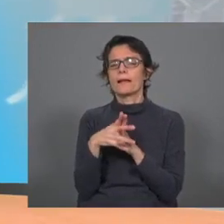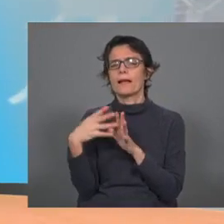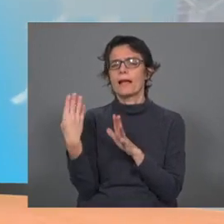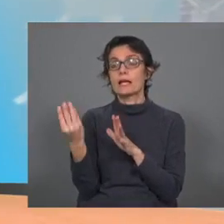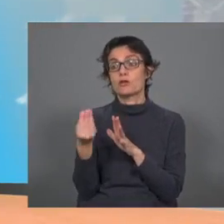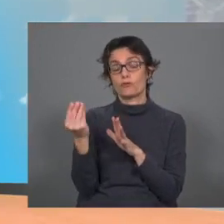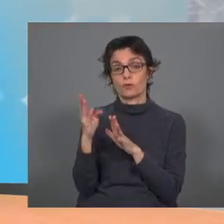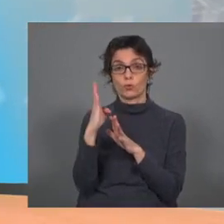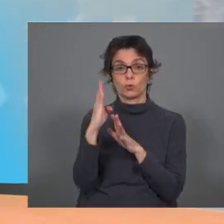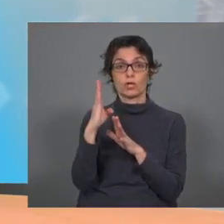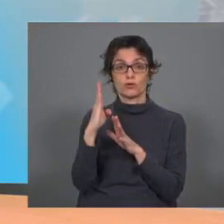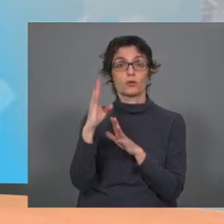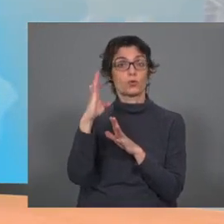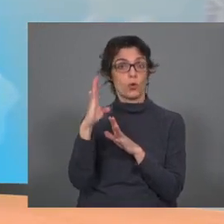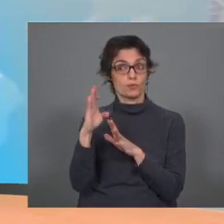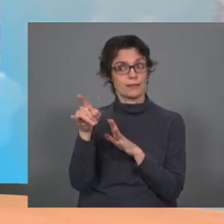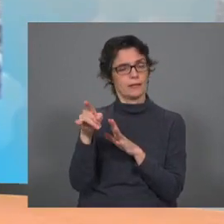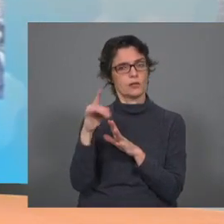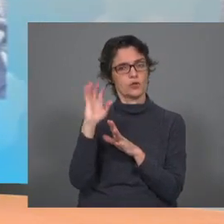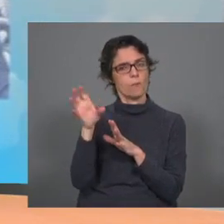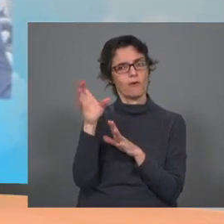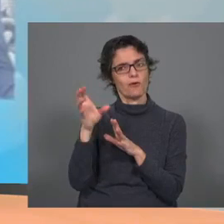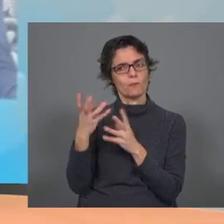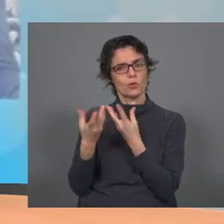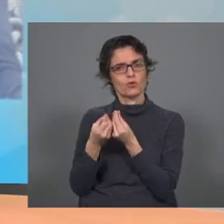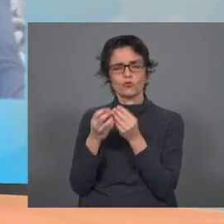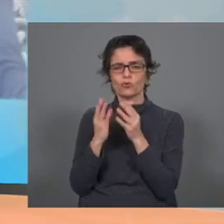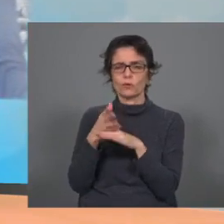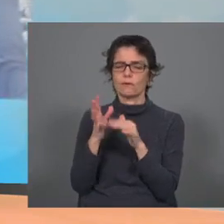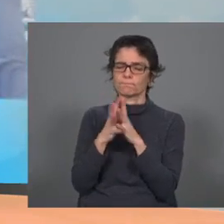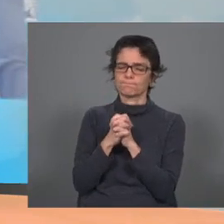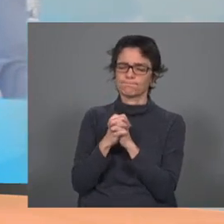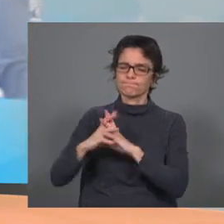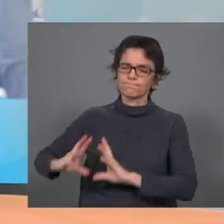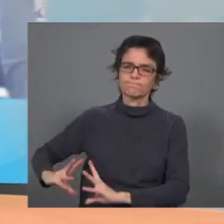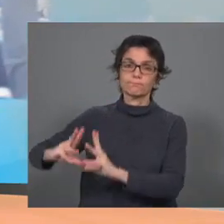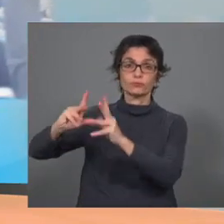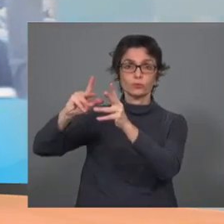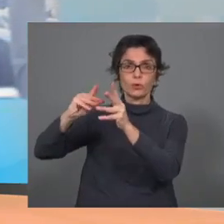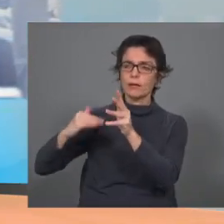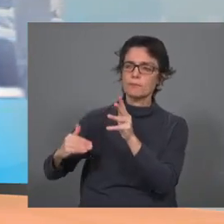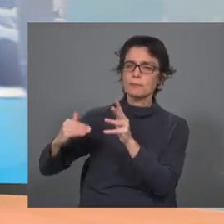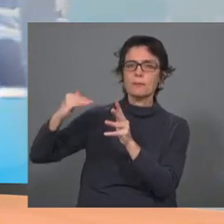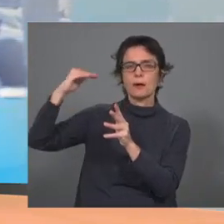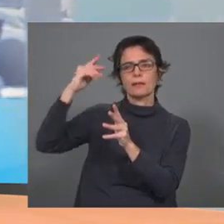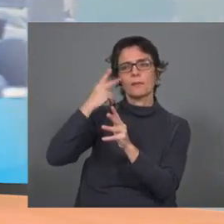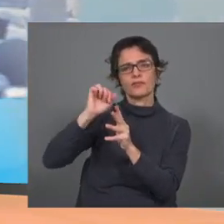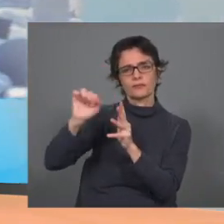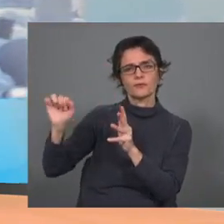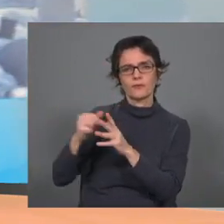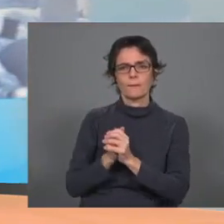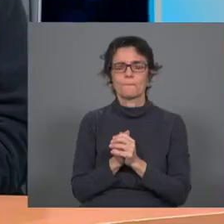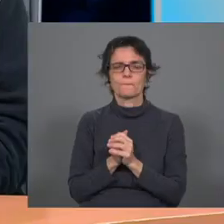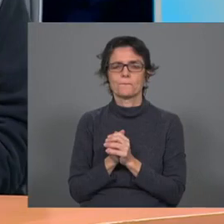concreta de caminhar em igreja e de crescerem, enquanto jovens também, no âmbito da fé. Sim, sem dúvida.